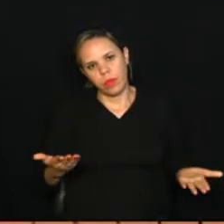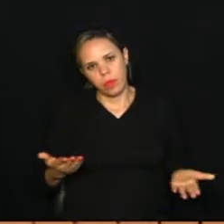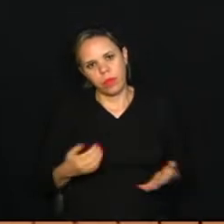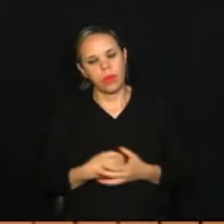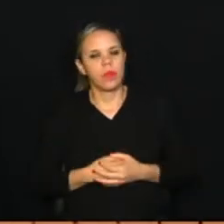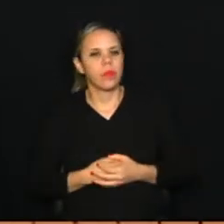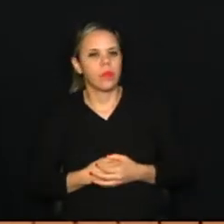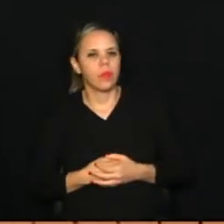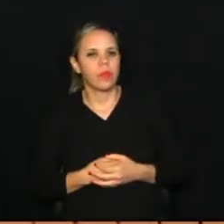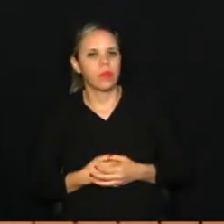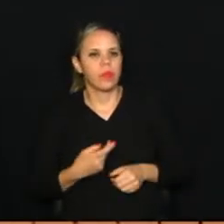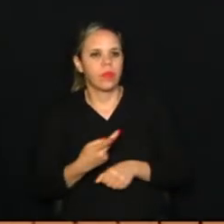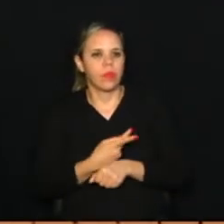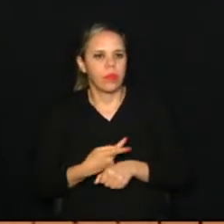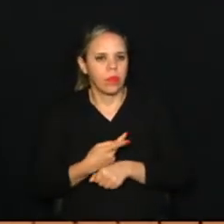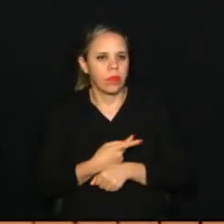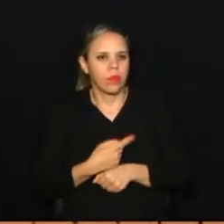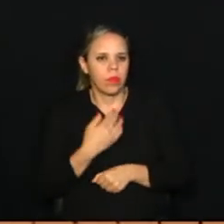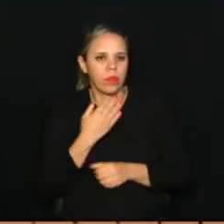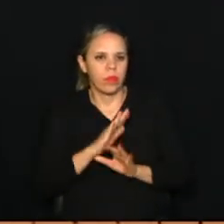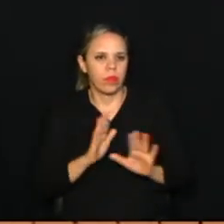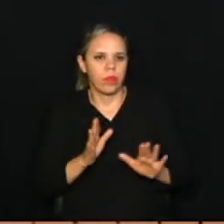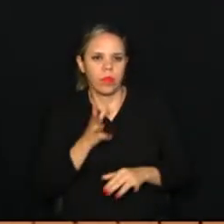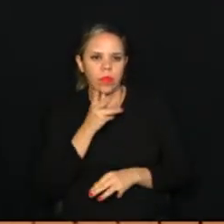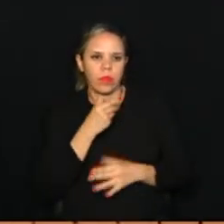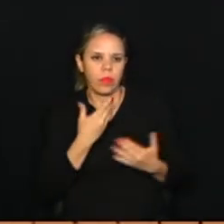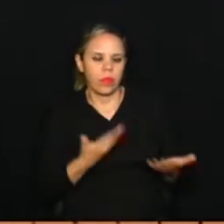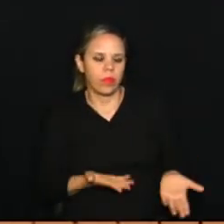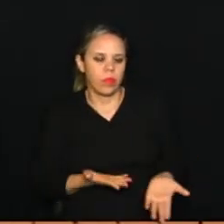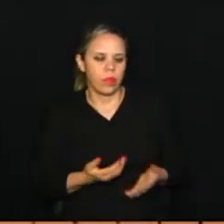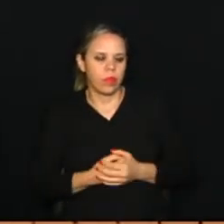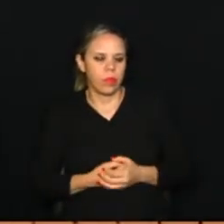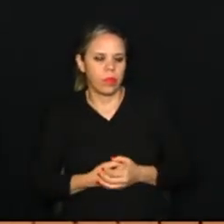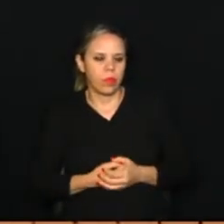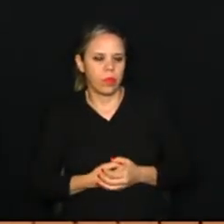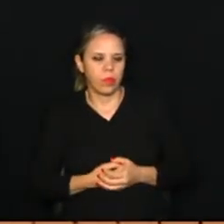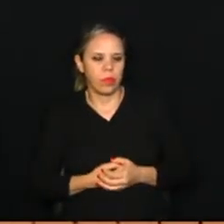essa cultura de que não adianta, vai demorar, não sei o quê,